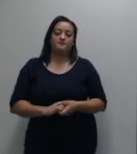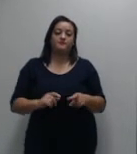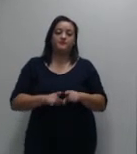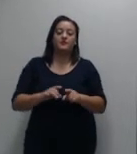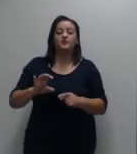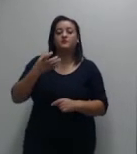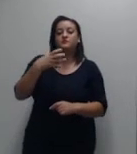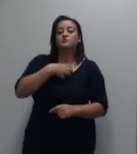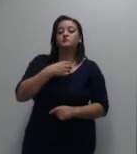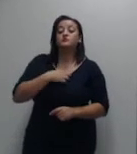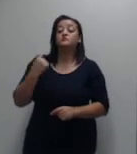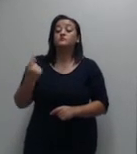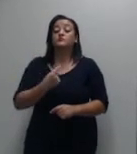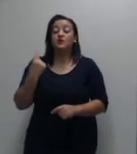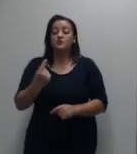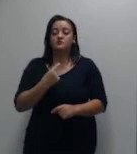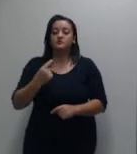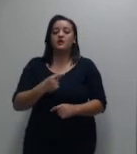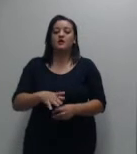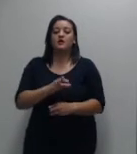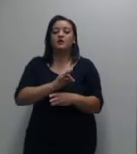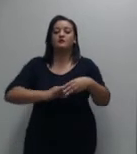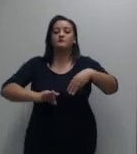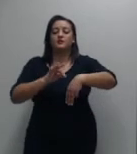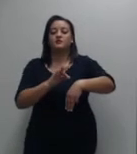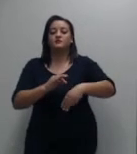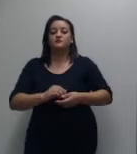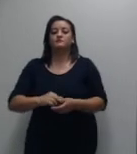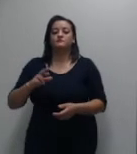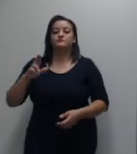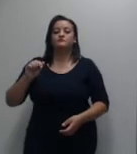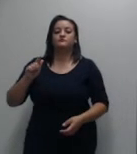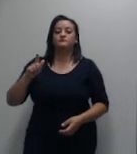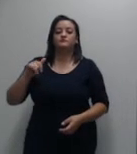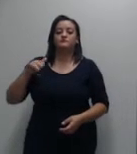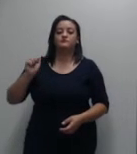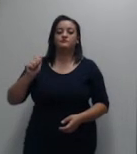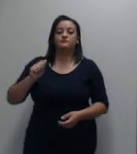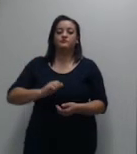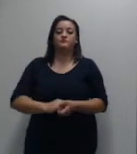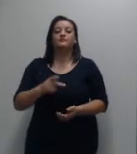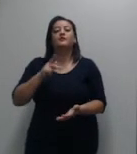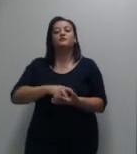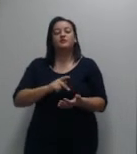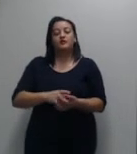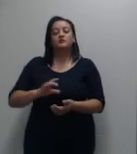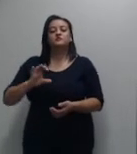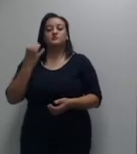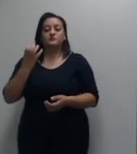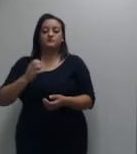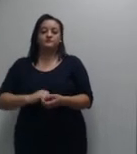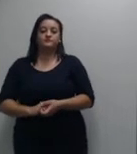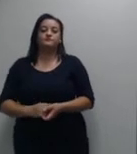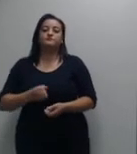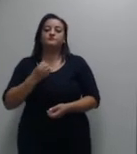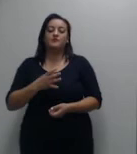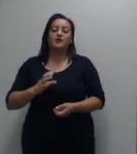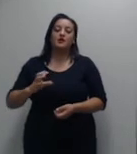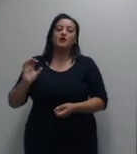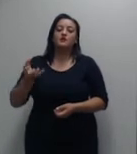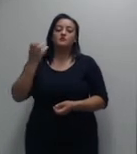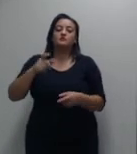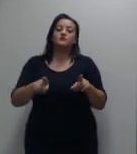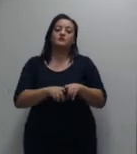monocrática a ministra Regina Helena realmente por pedido bem decididos